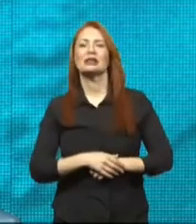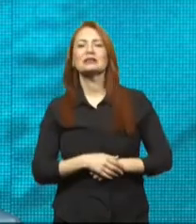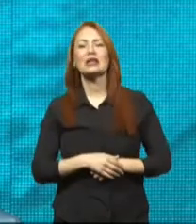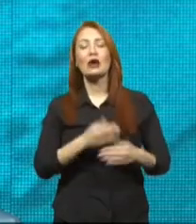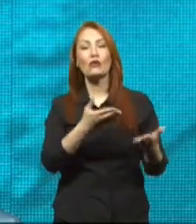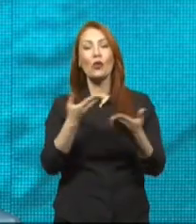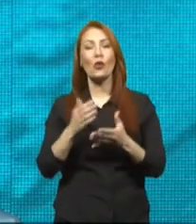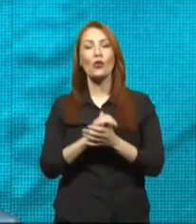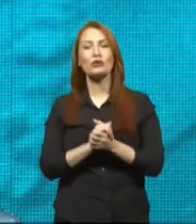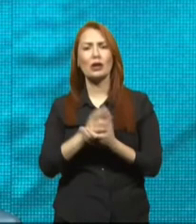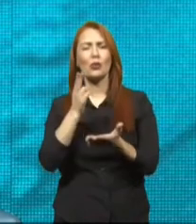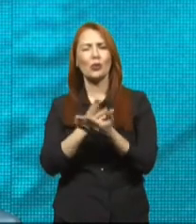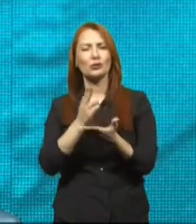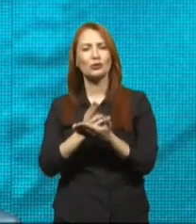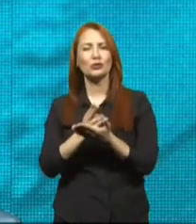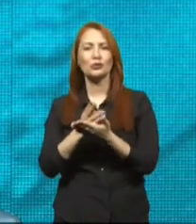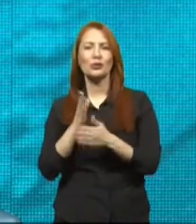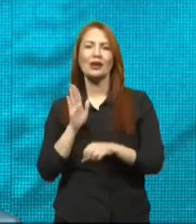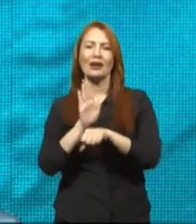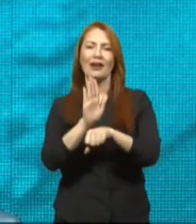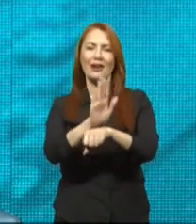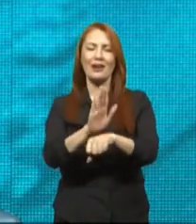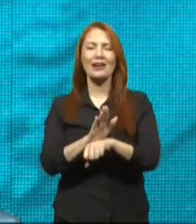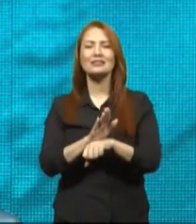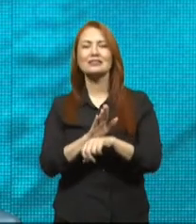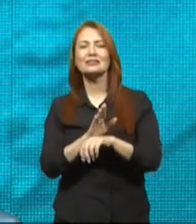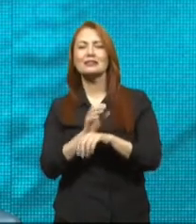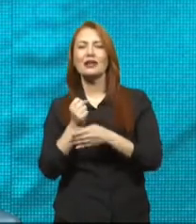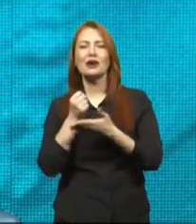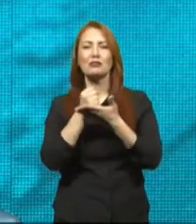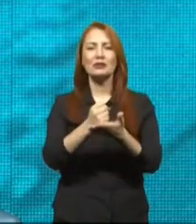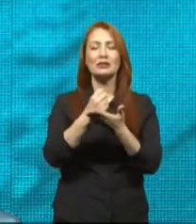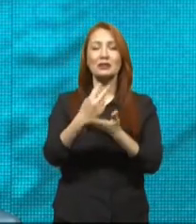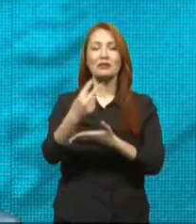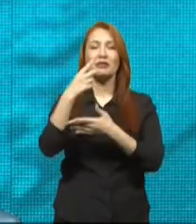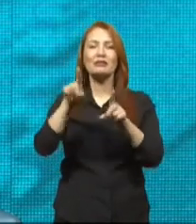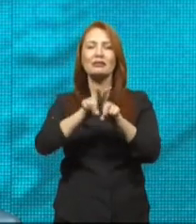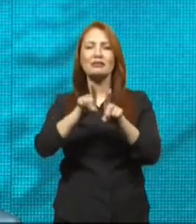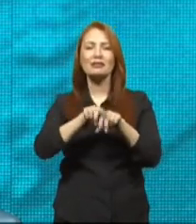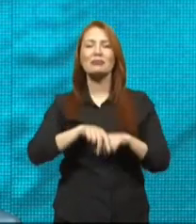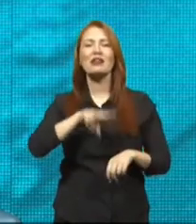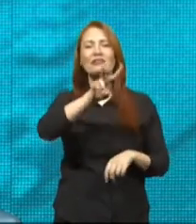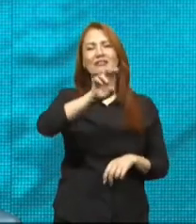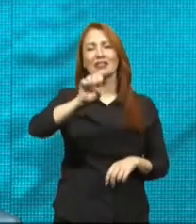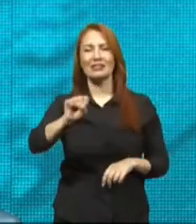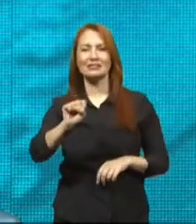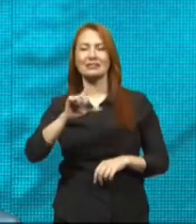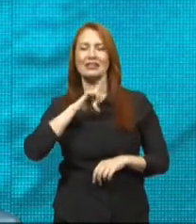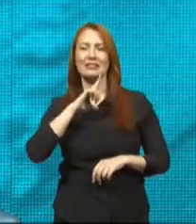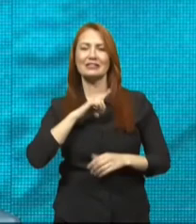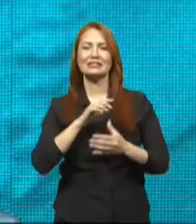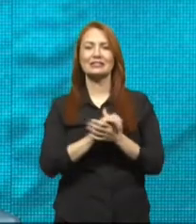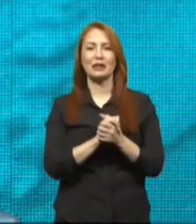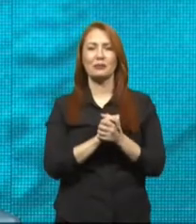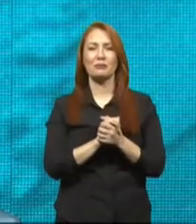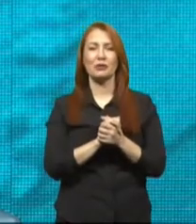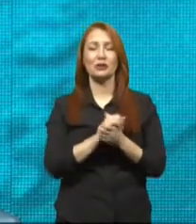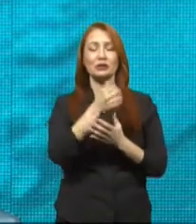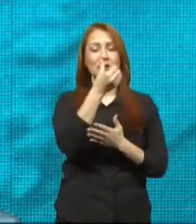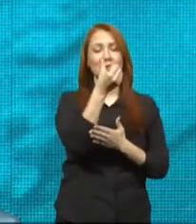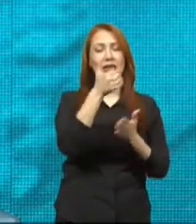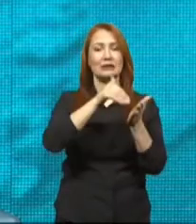continuar acompanhando a Virada Sustentável. Nesse ano, a gente tem 3 finais de semana de evento, né? Então, a gente vai do dia 6 até o dia